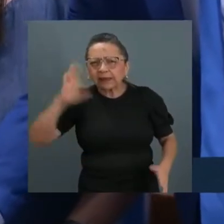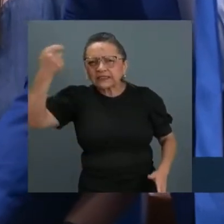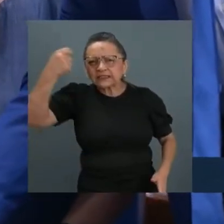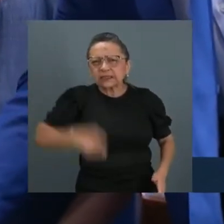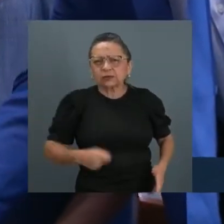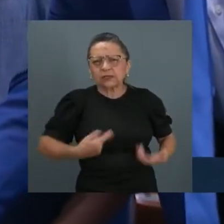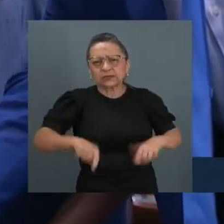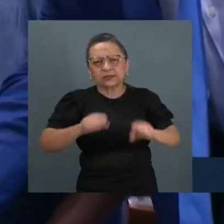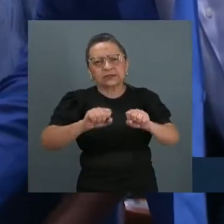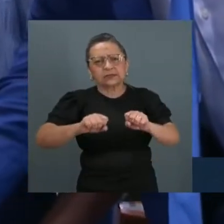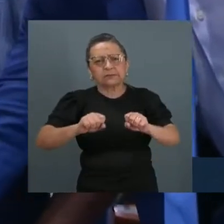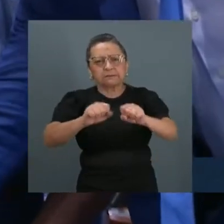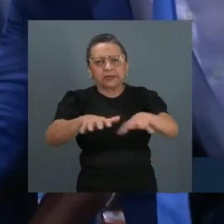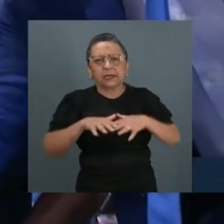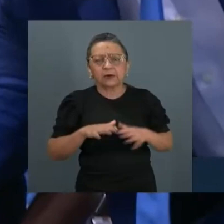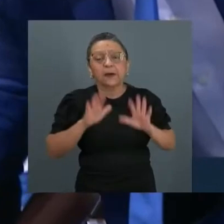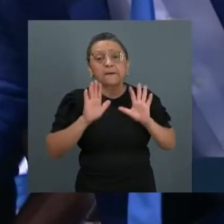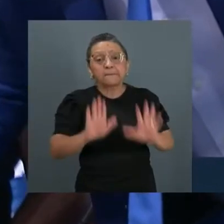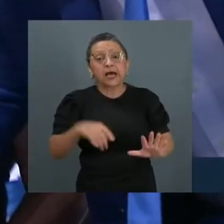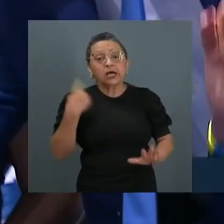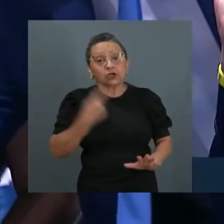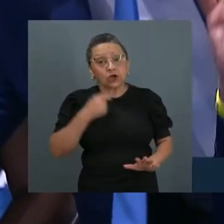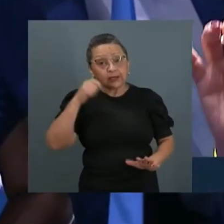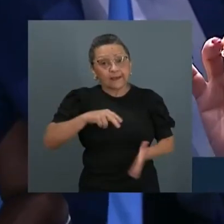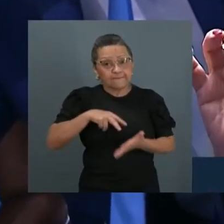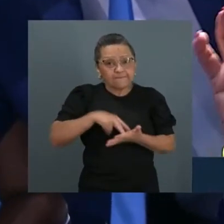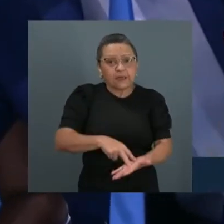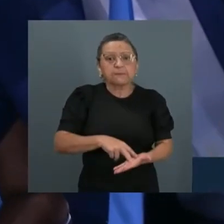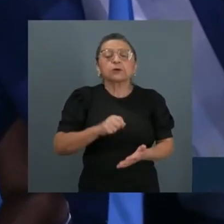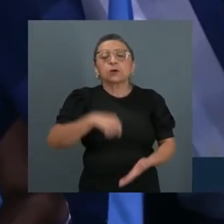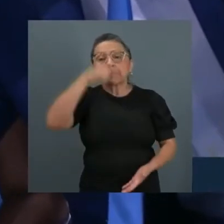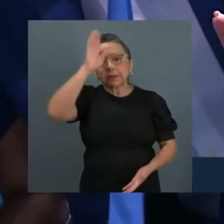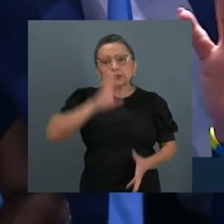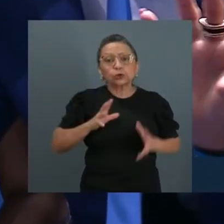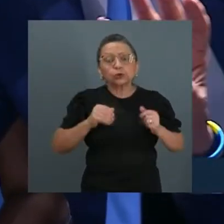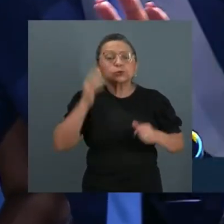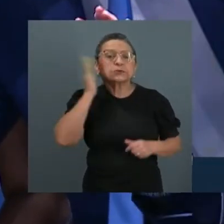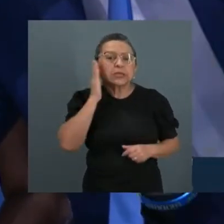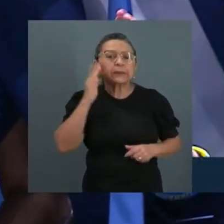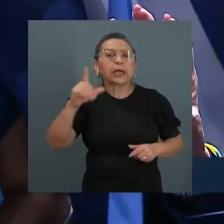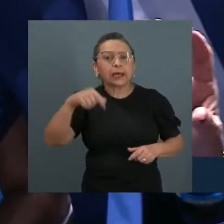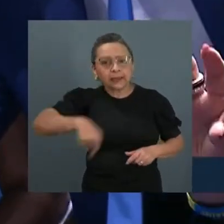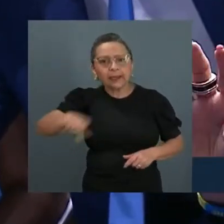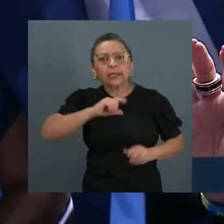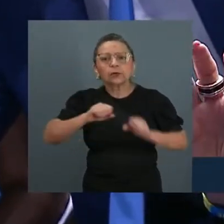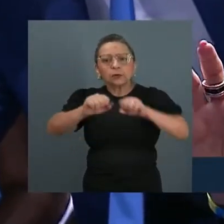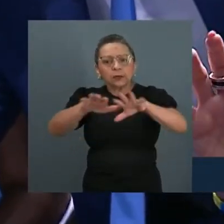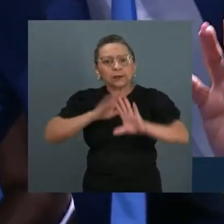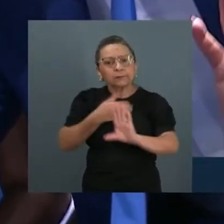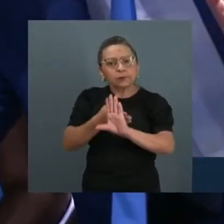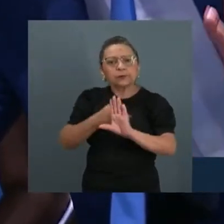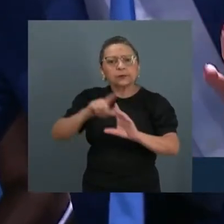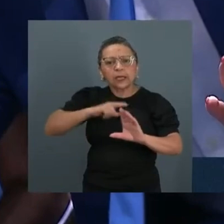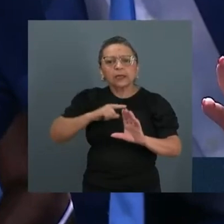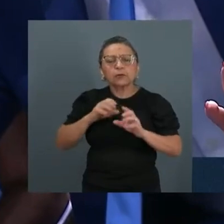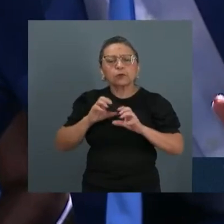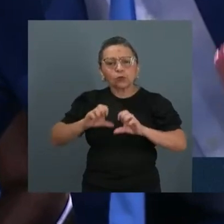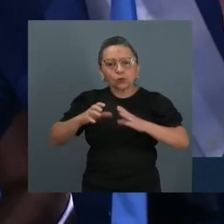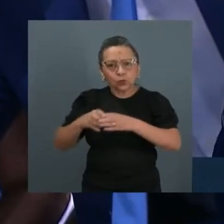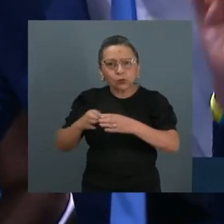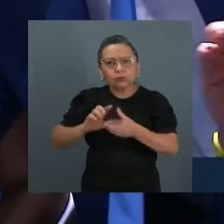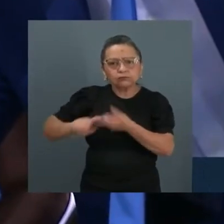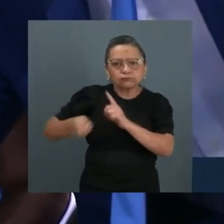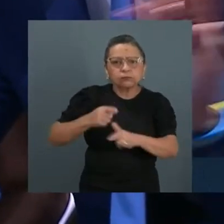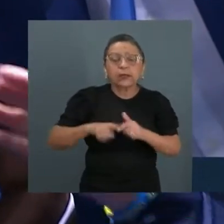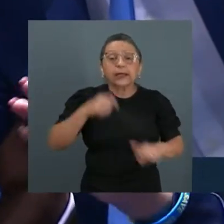deste plenário. Mas nós estamos aqui firmes, que o Brasil saiba que há um exército aqui nos bastidores, e quero dizer que